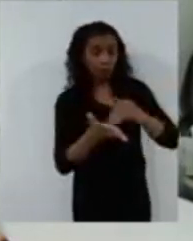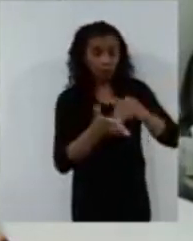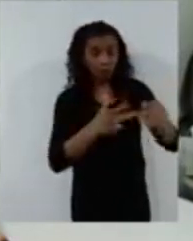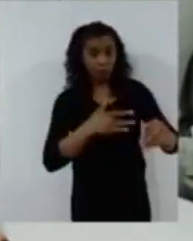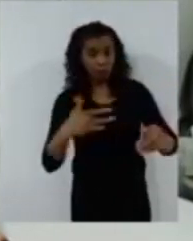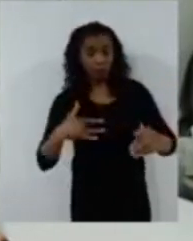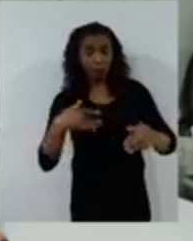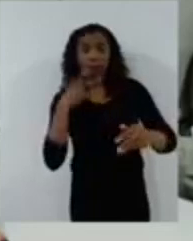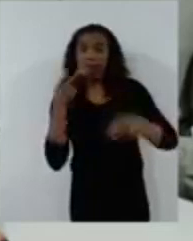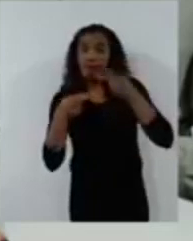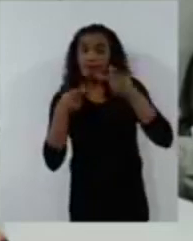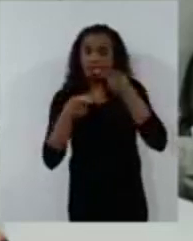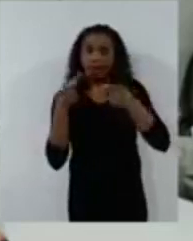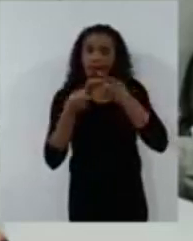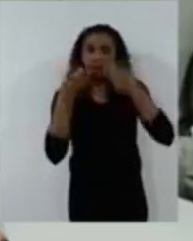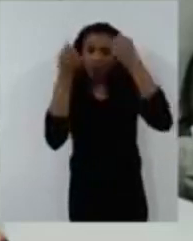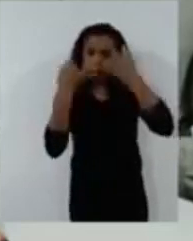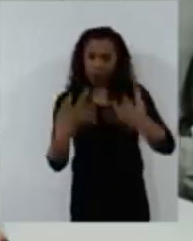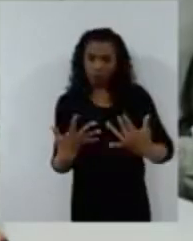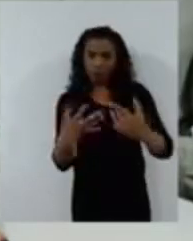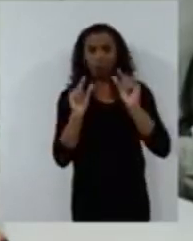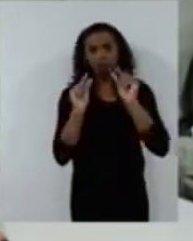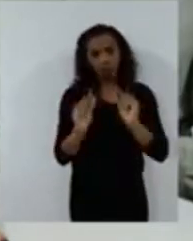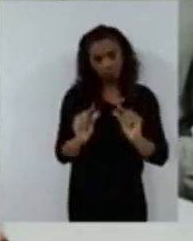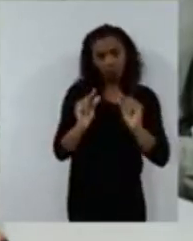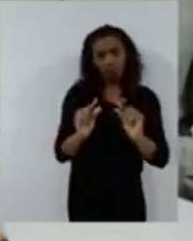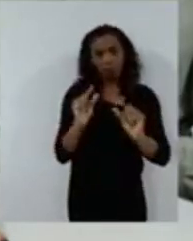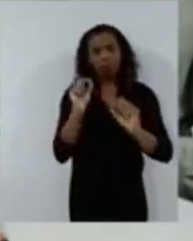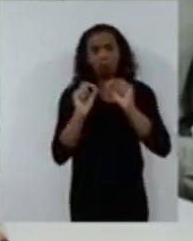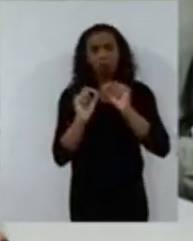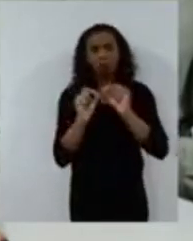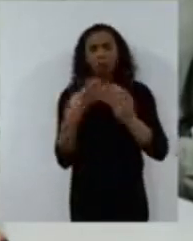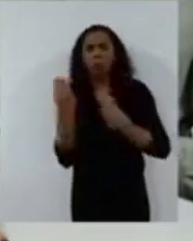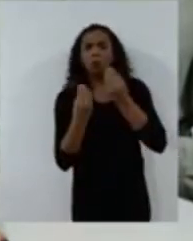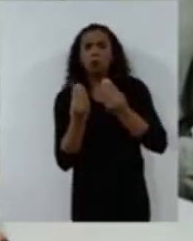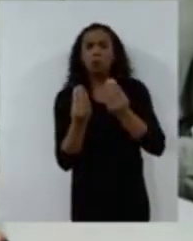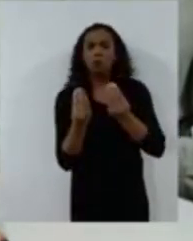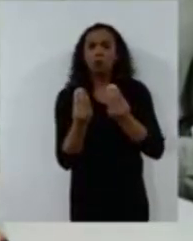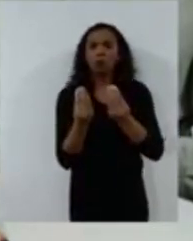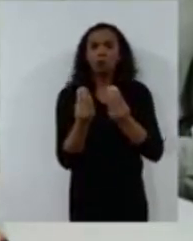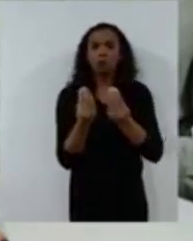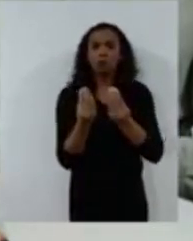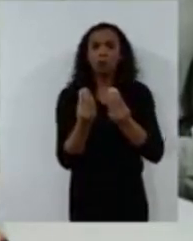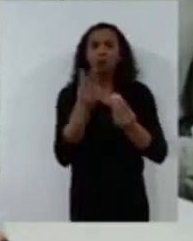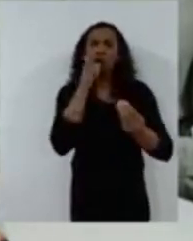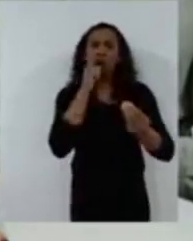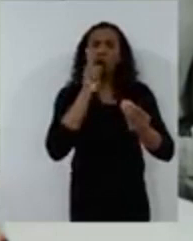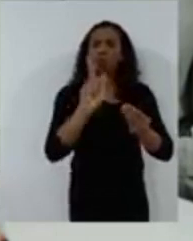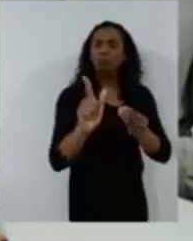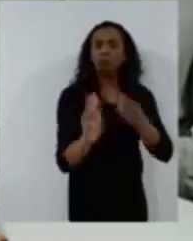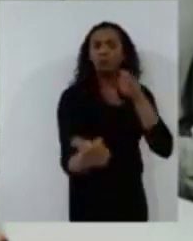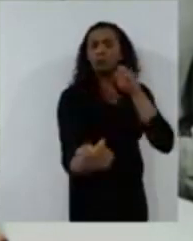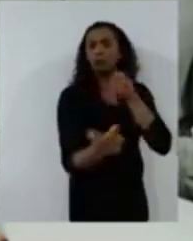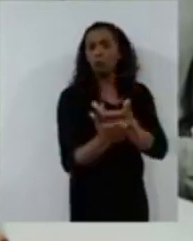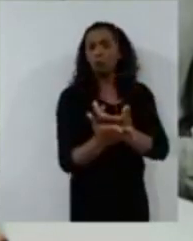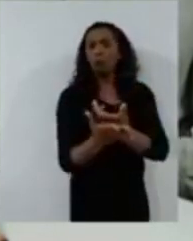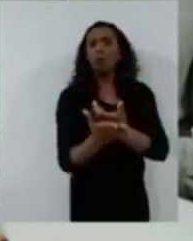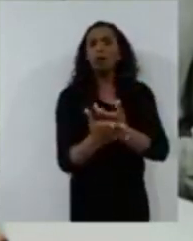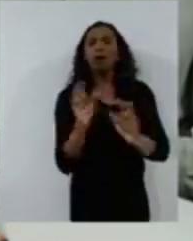que falasse um pouco sobre aquisição de novos respiradores, tendo em vista